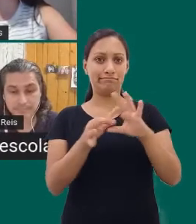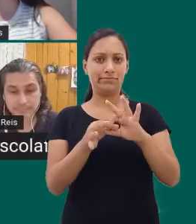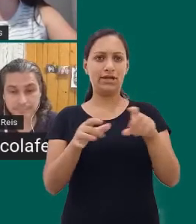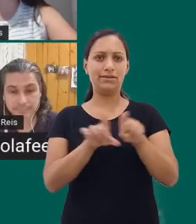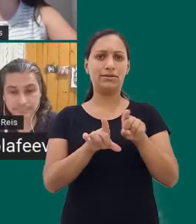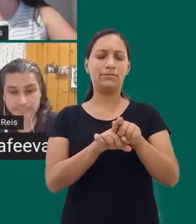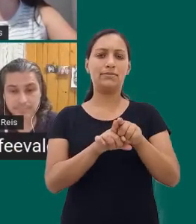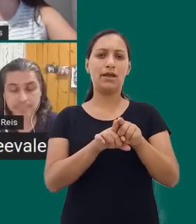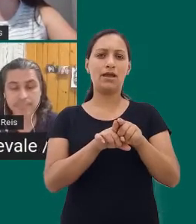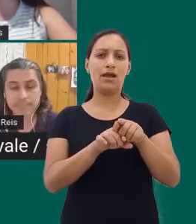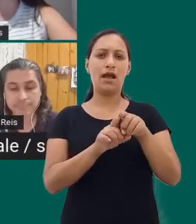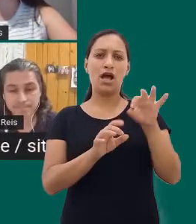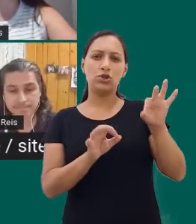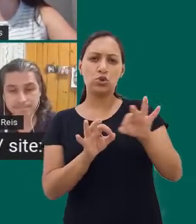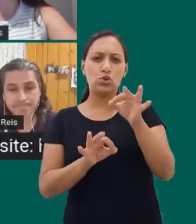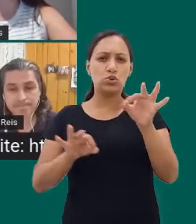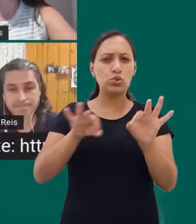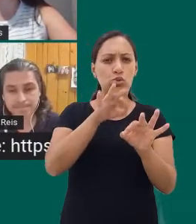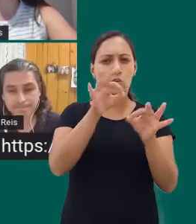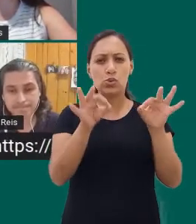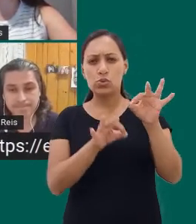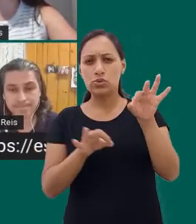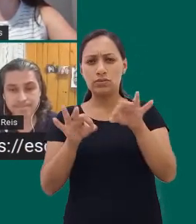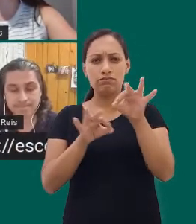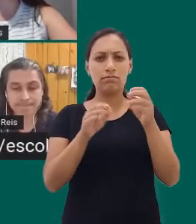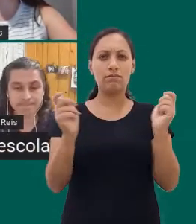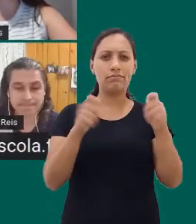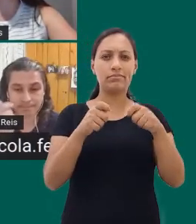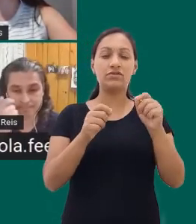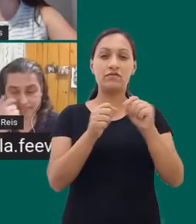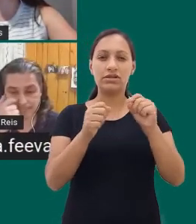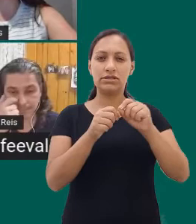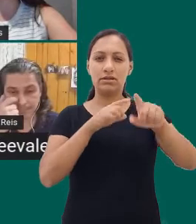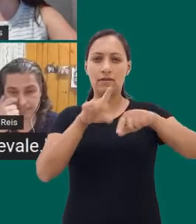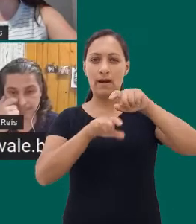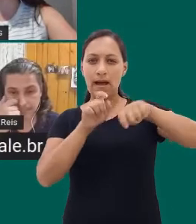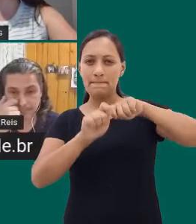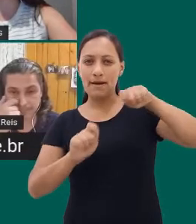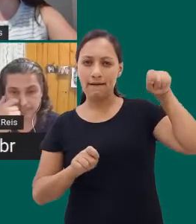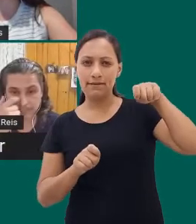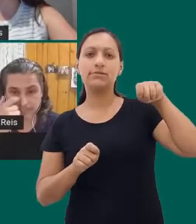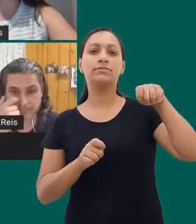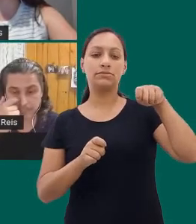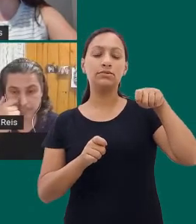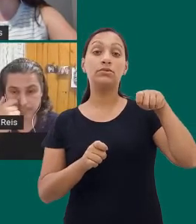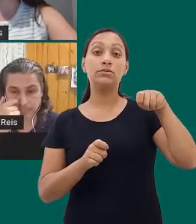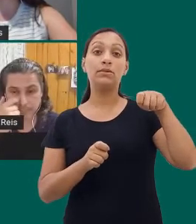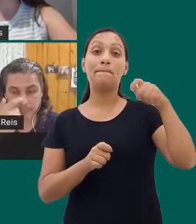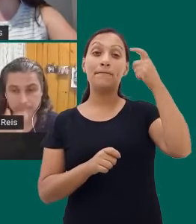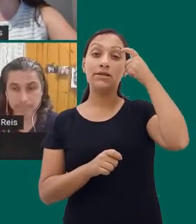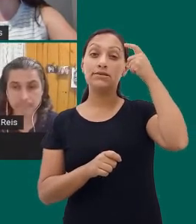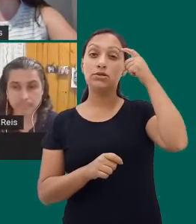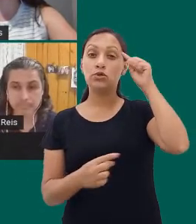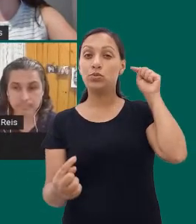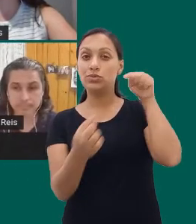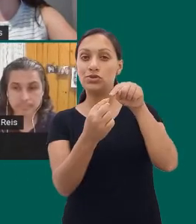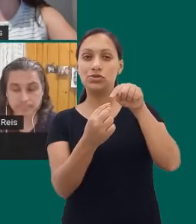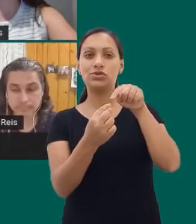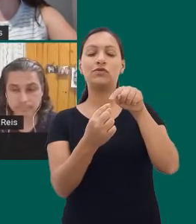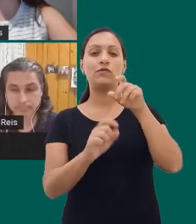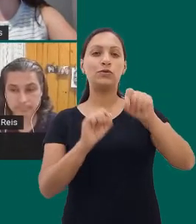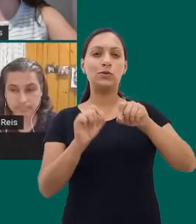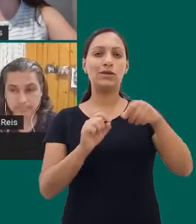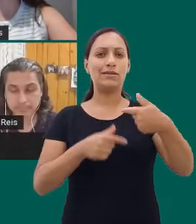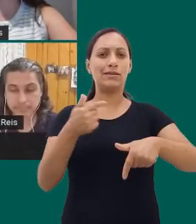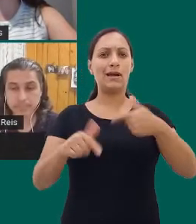costuras que a gente pode ir fazendo, né, e amarrando tendo essa intencionalidade de